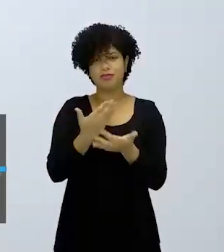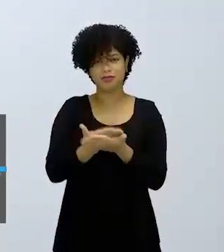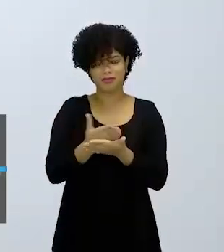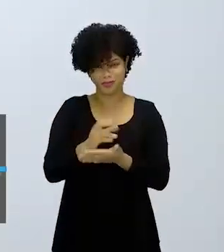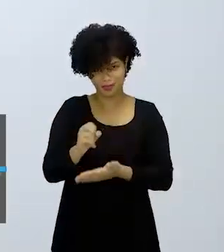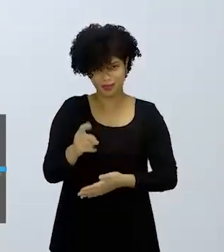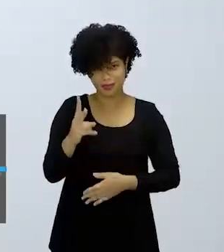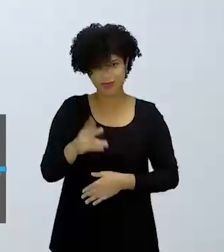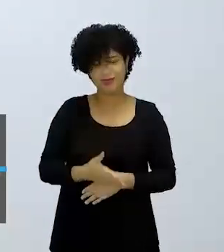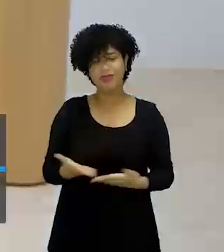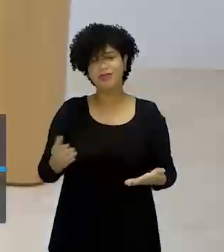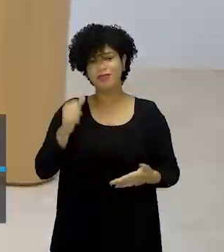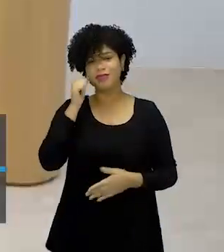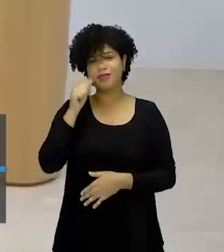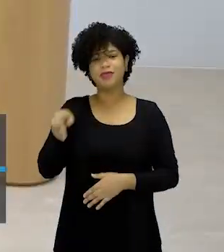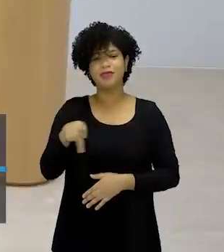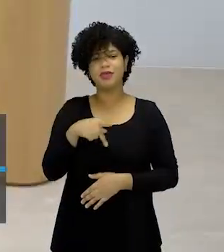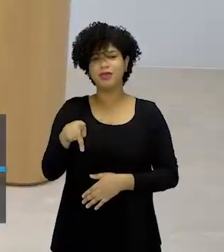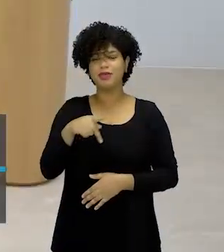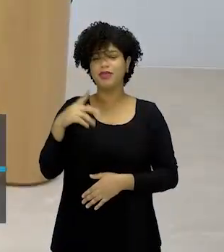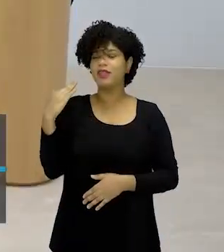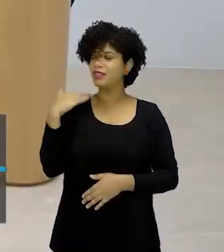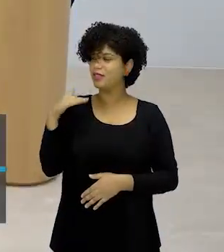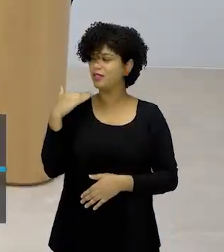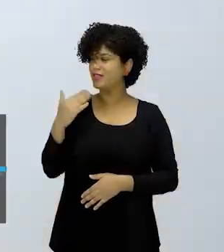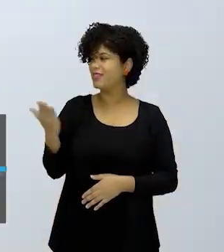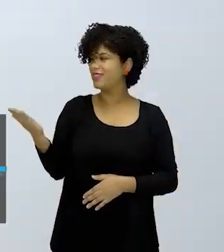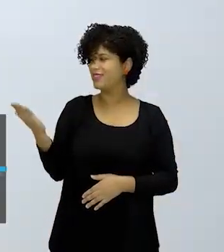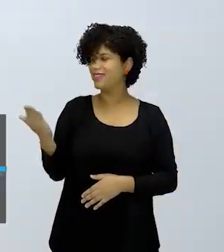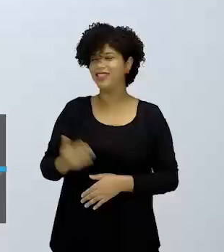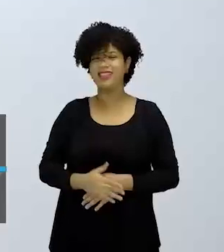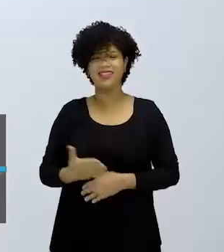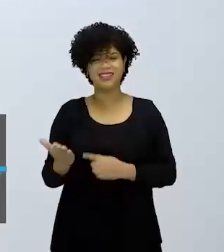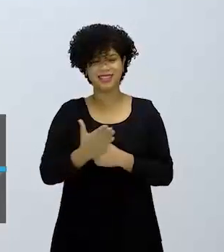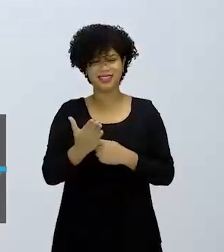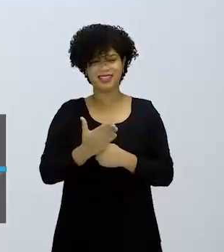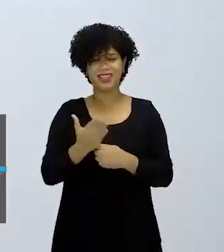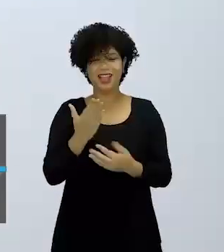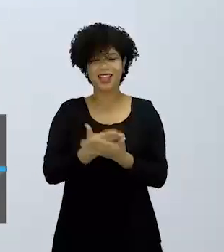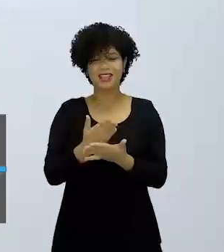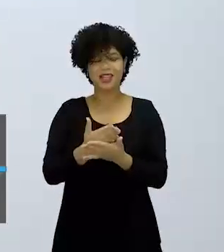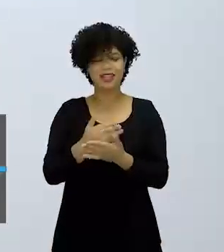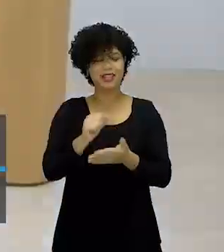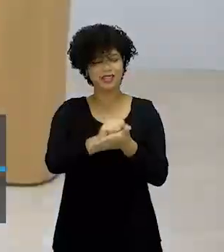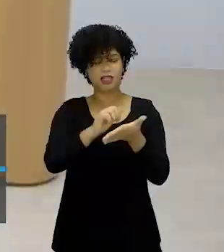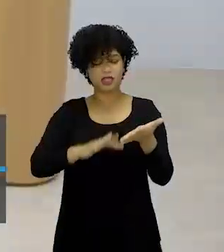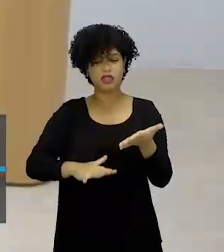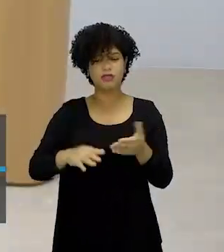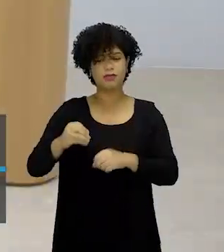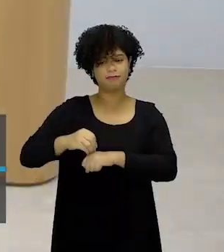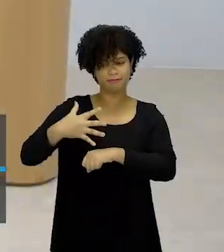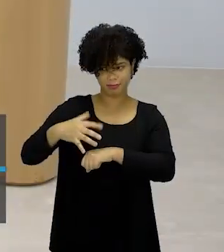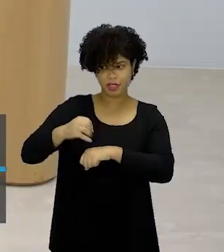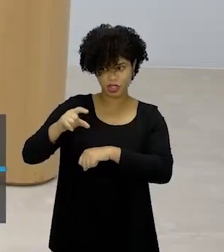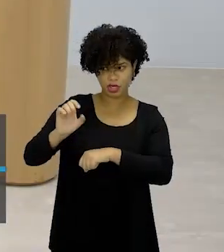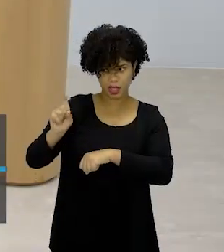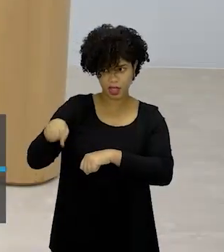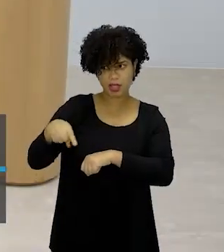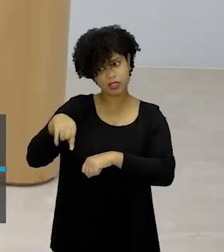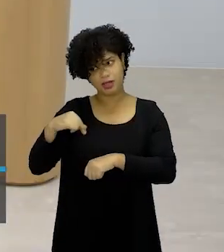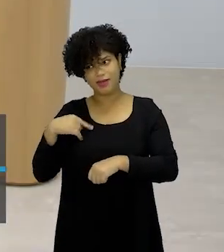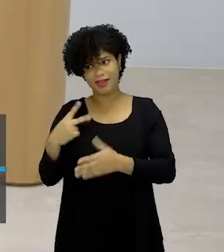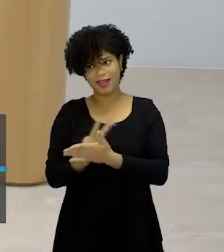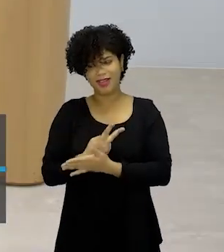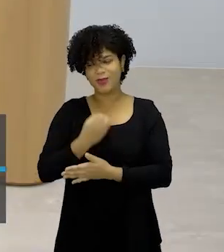bom? Conto hoje com a presença da professora Inês para me ajudar no decorrer da aula, nas atividades, me dar uns toques se eu errar alguma coisa, né, professora Inês?